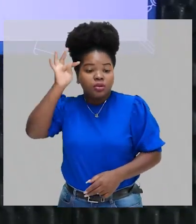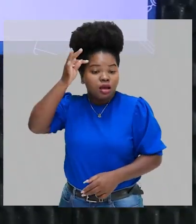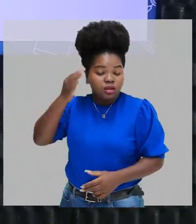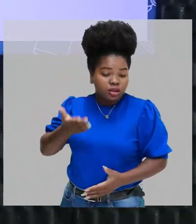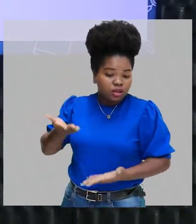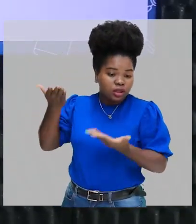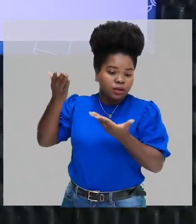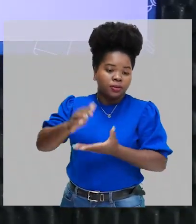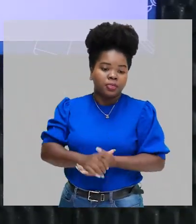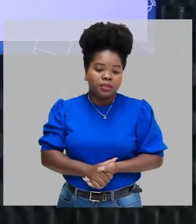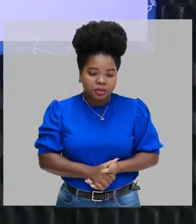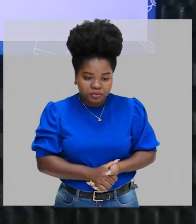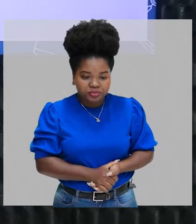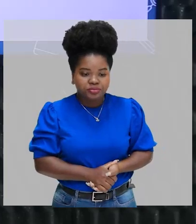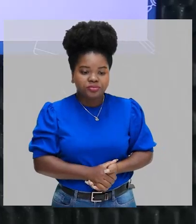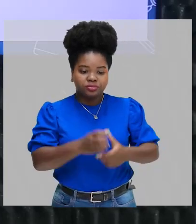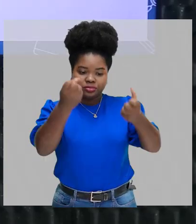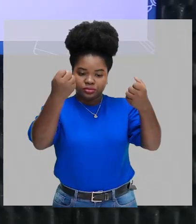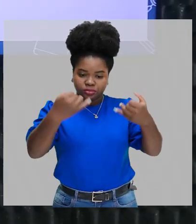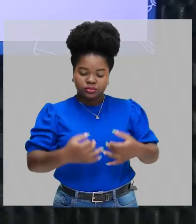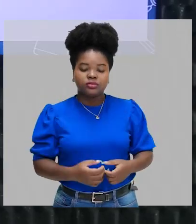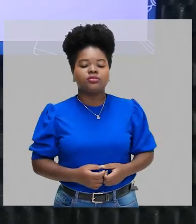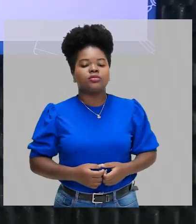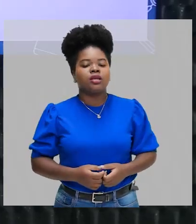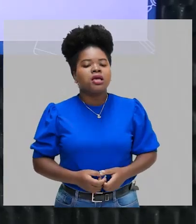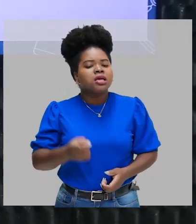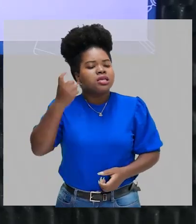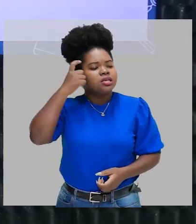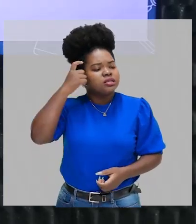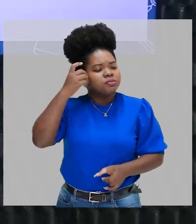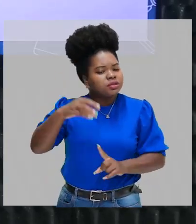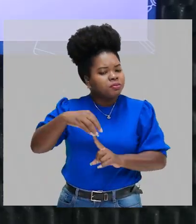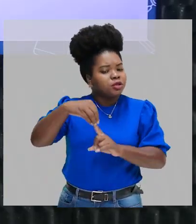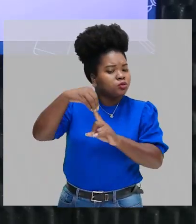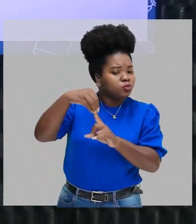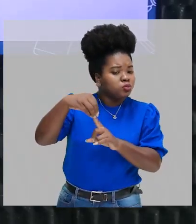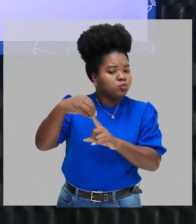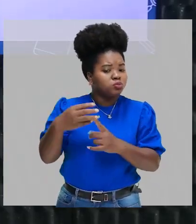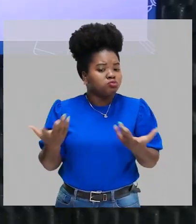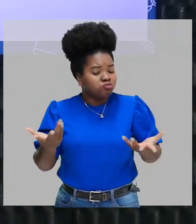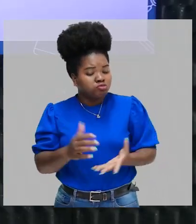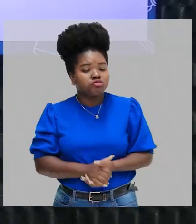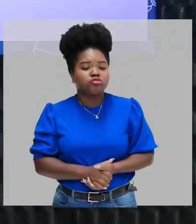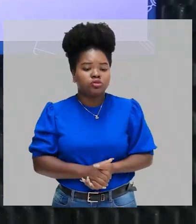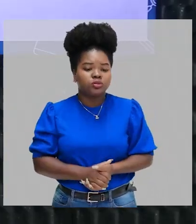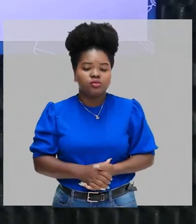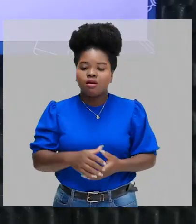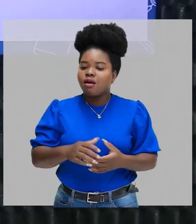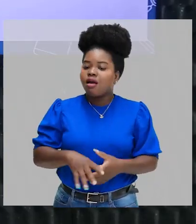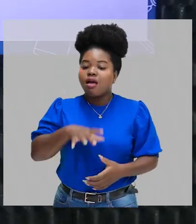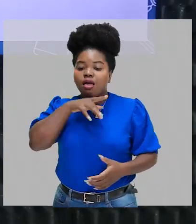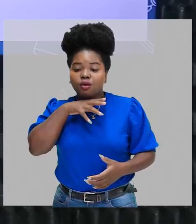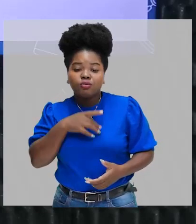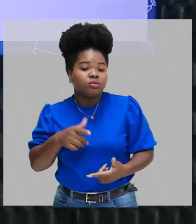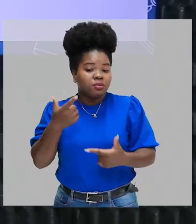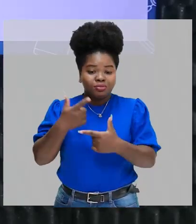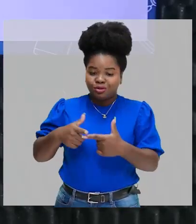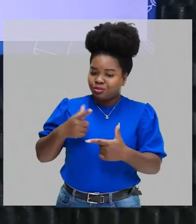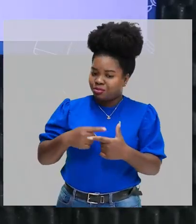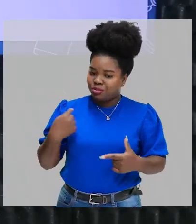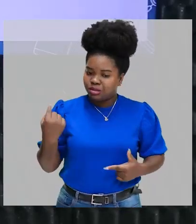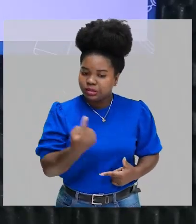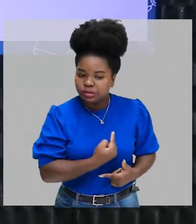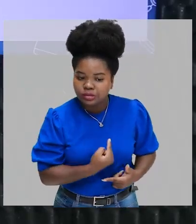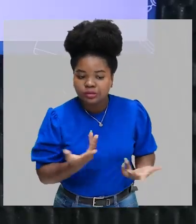pode ser prejudicial, porque ele acabaria legitimando ideologicamente e naturalizando a